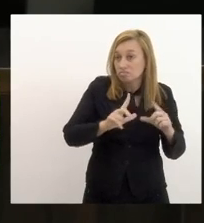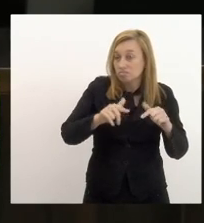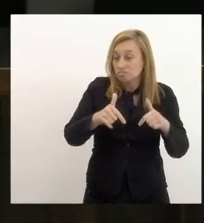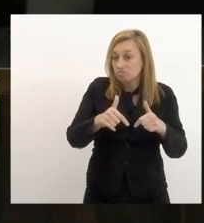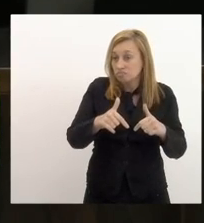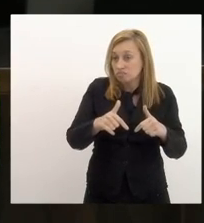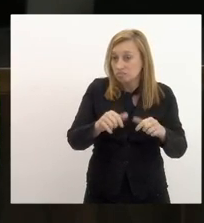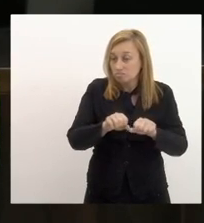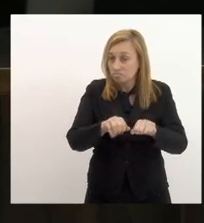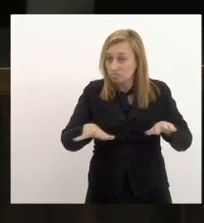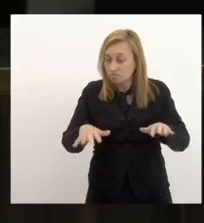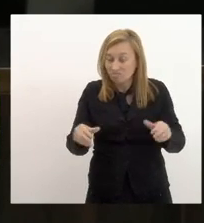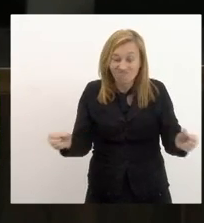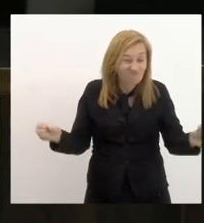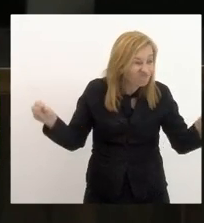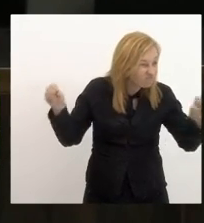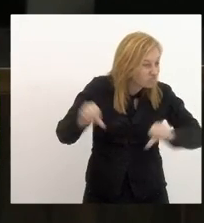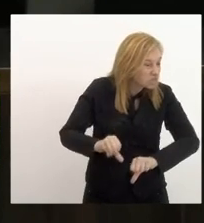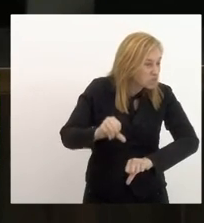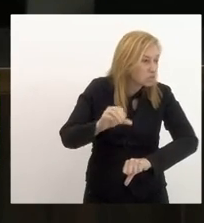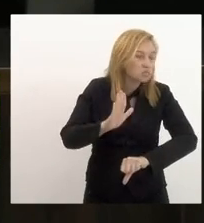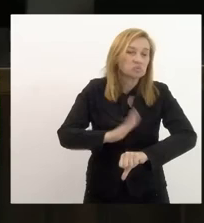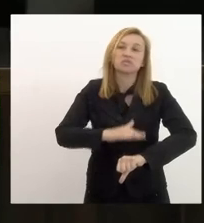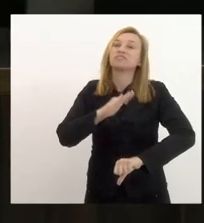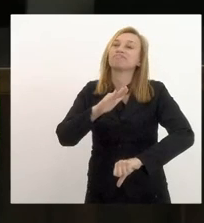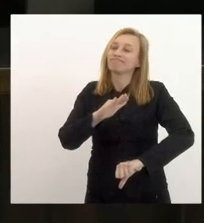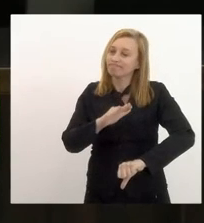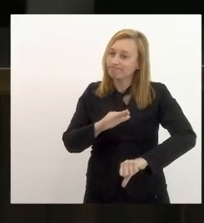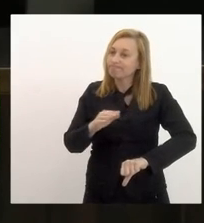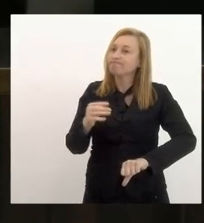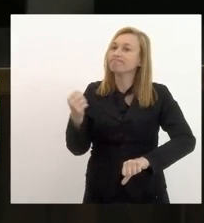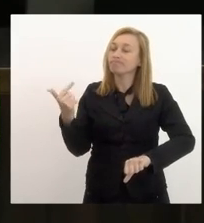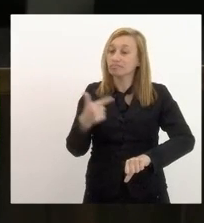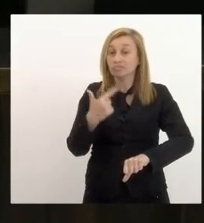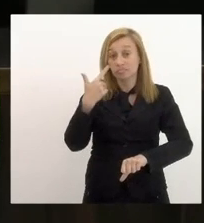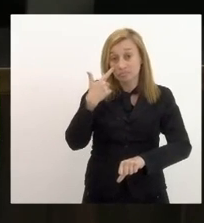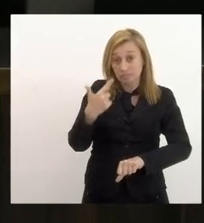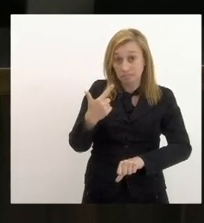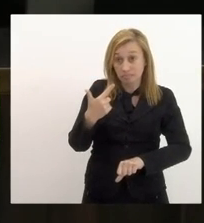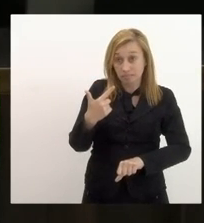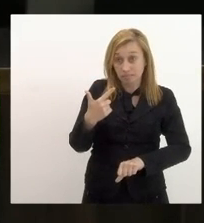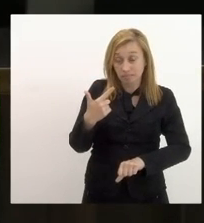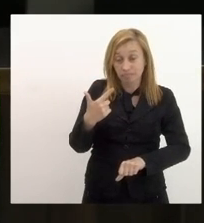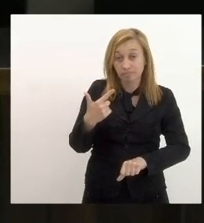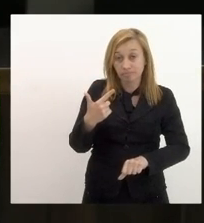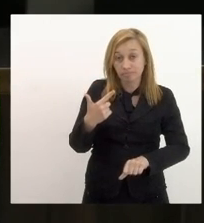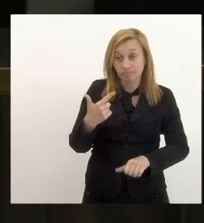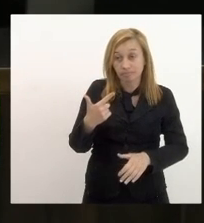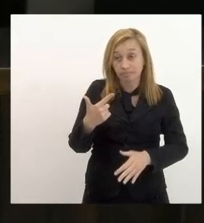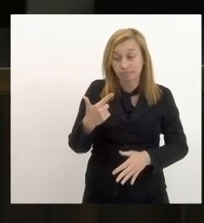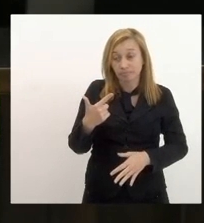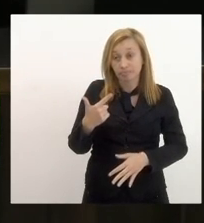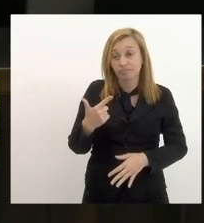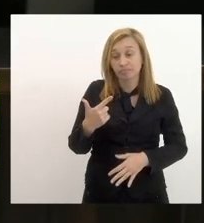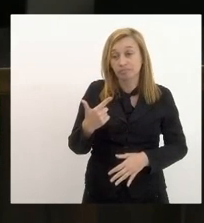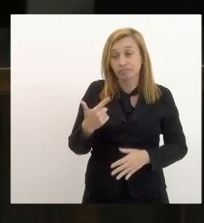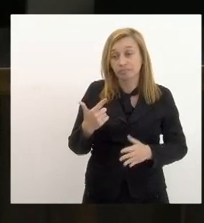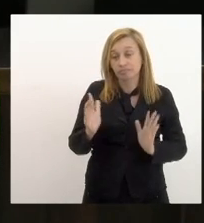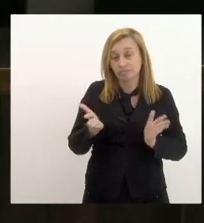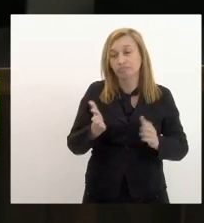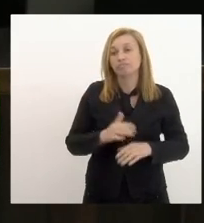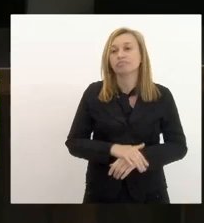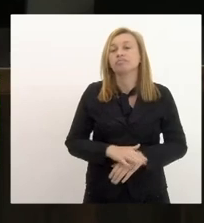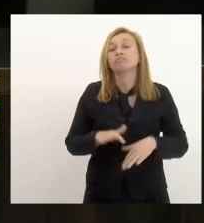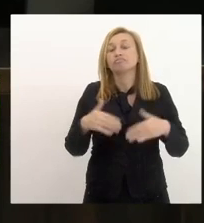pandemia seria muito pior daquele que a gente tá tá vivendo